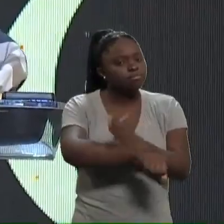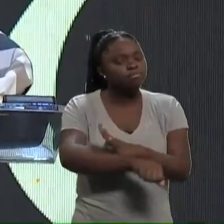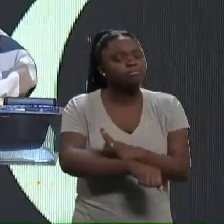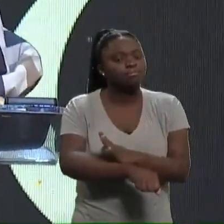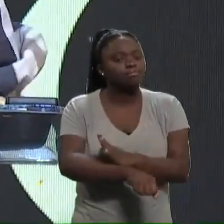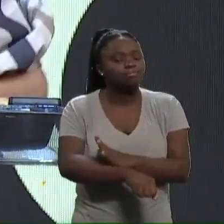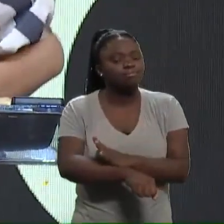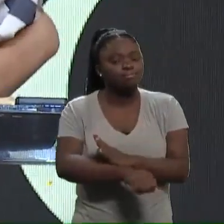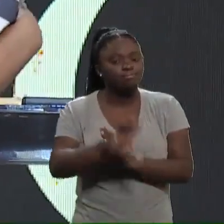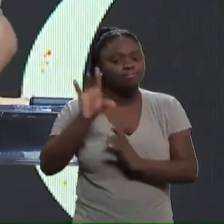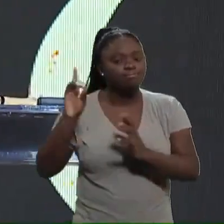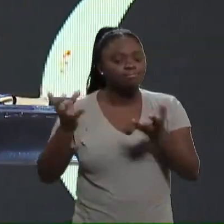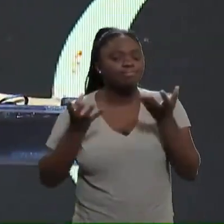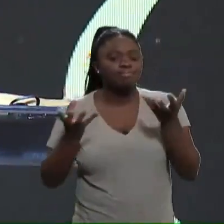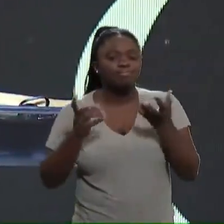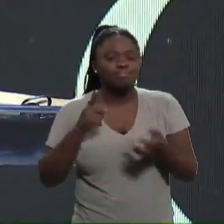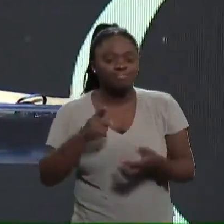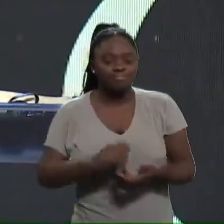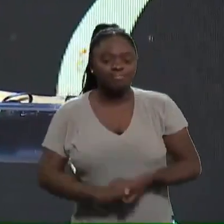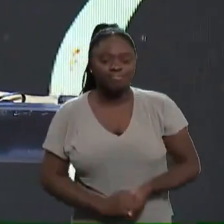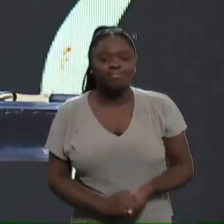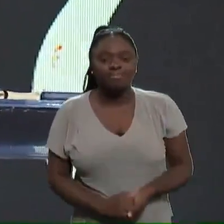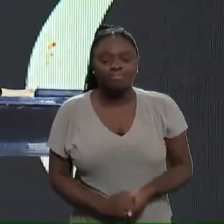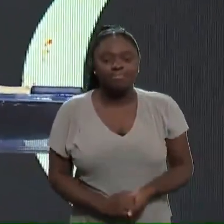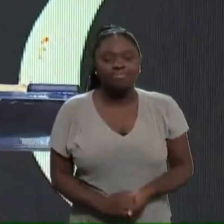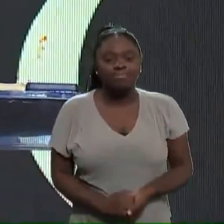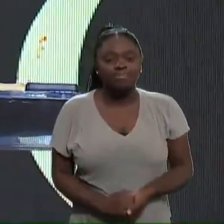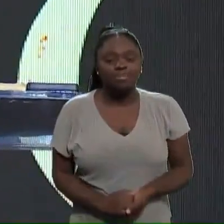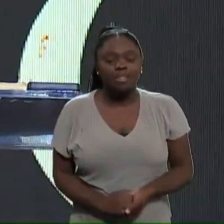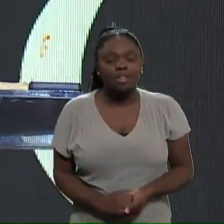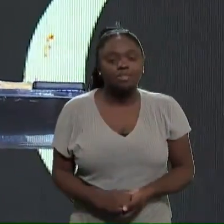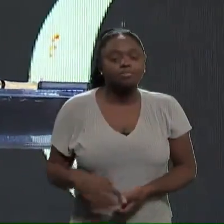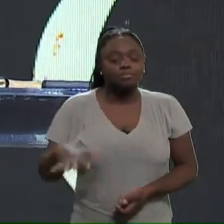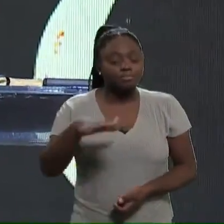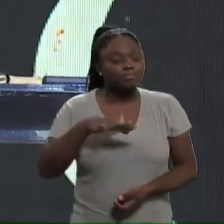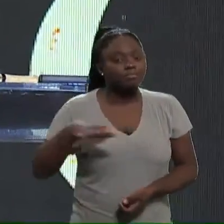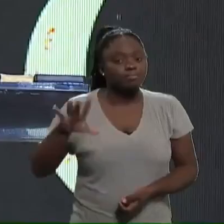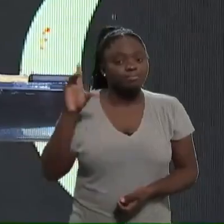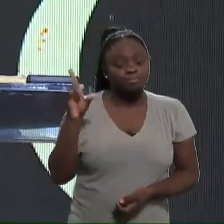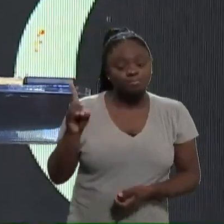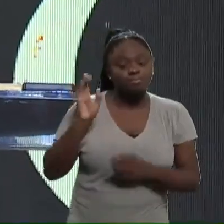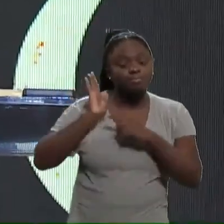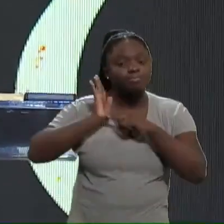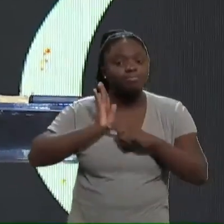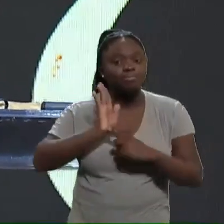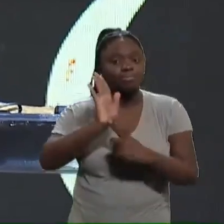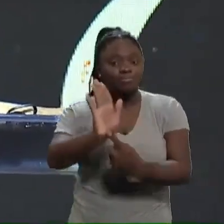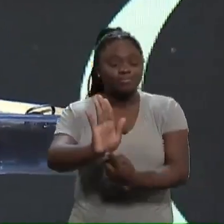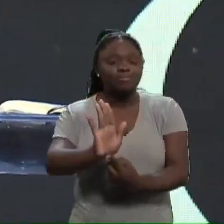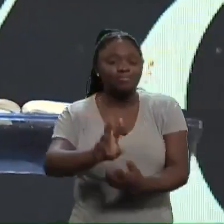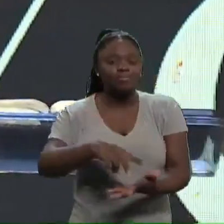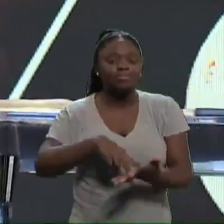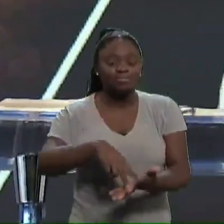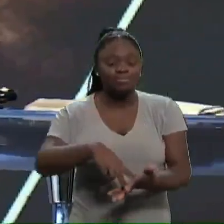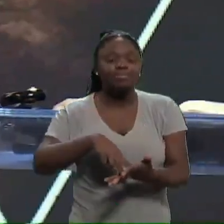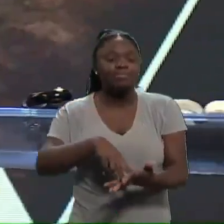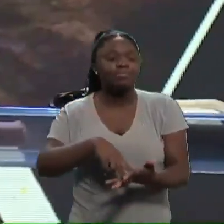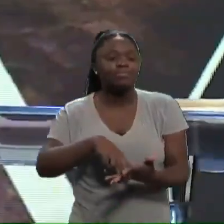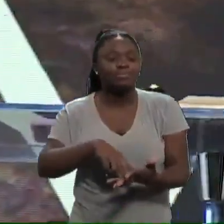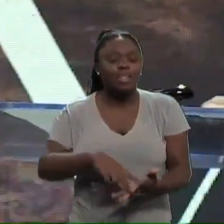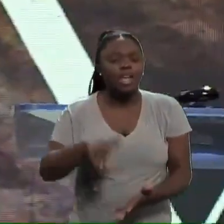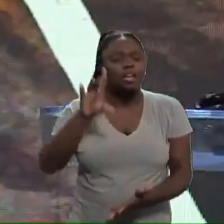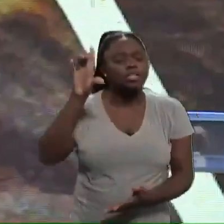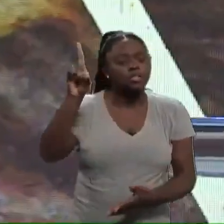quer. É nesse lugar e é nesse cenário que Deus vai te estabelecer. Deus